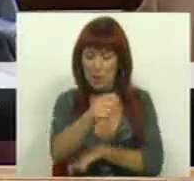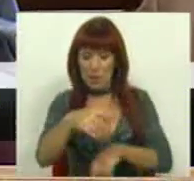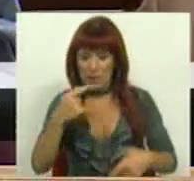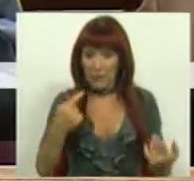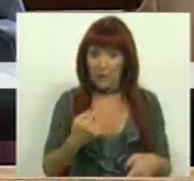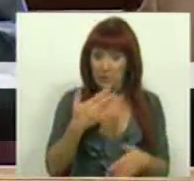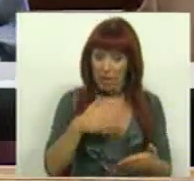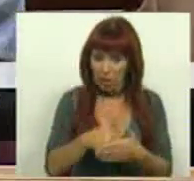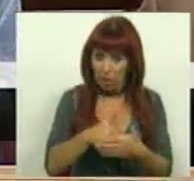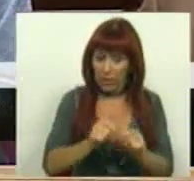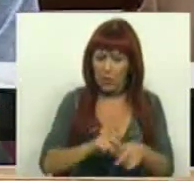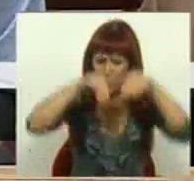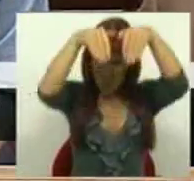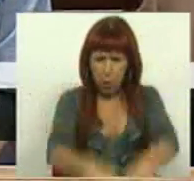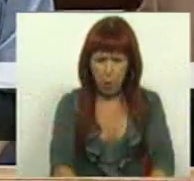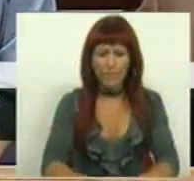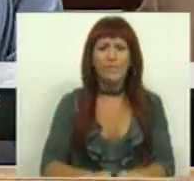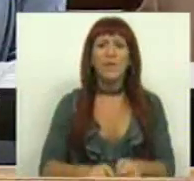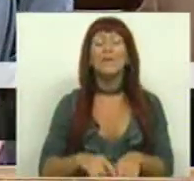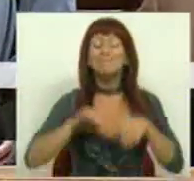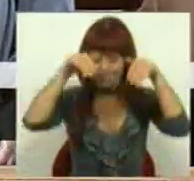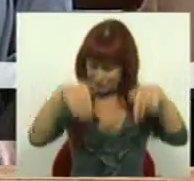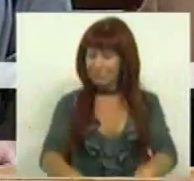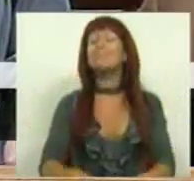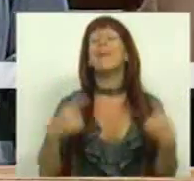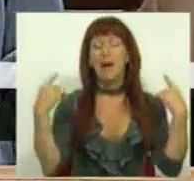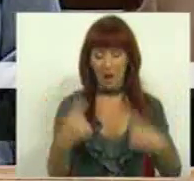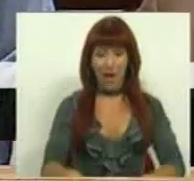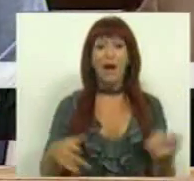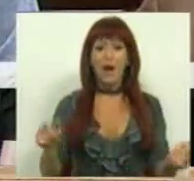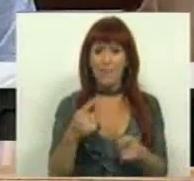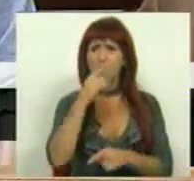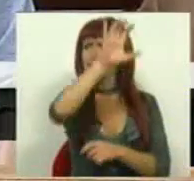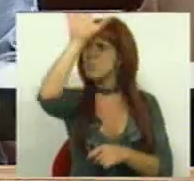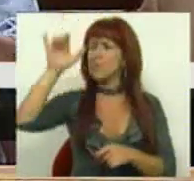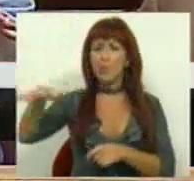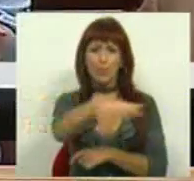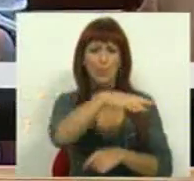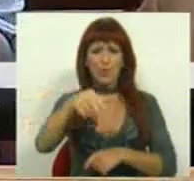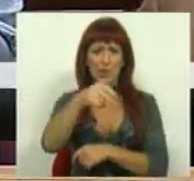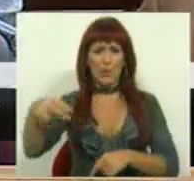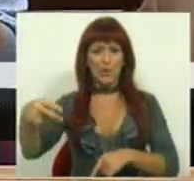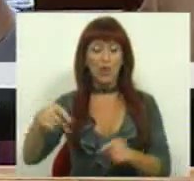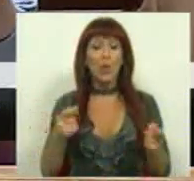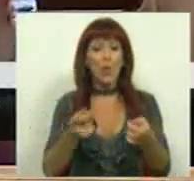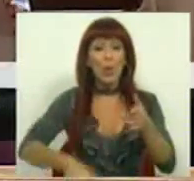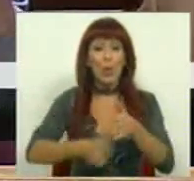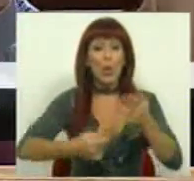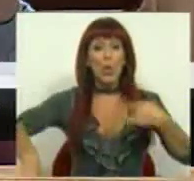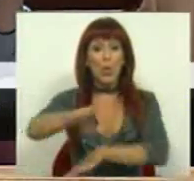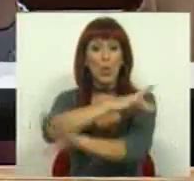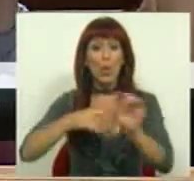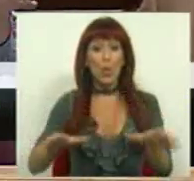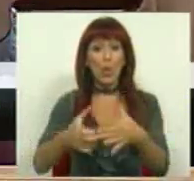beira do precipício e a perspectiva recessiva plenamente instalada em tantos países da zona euro, o Conselho